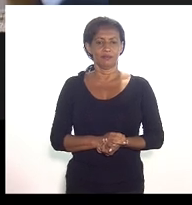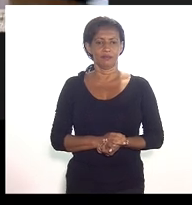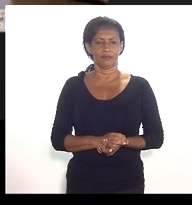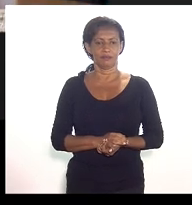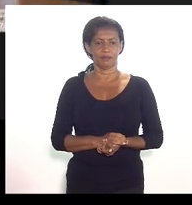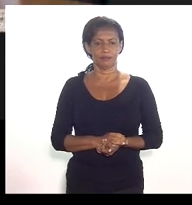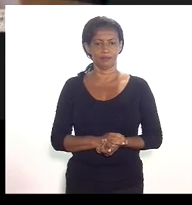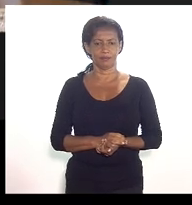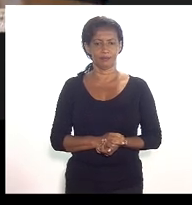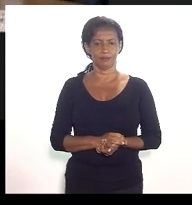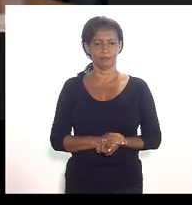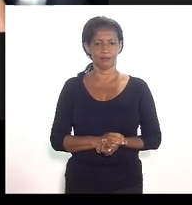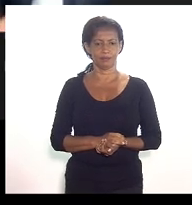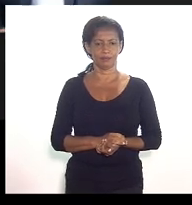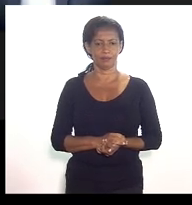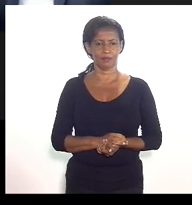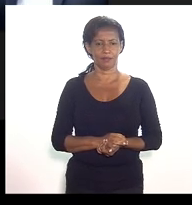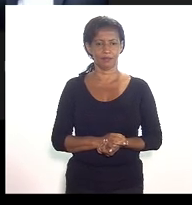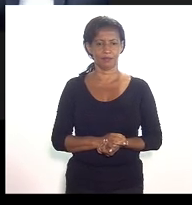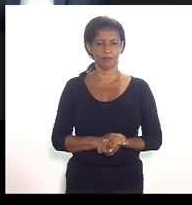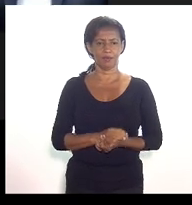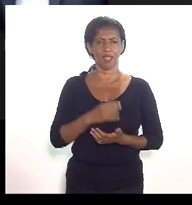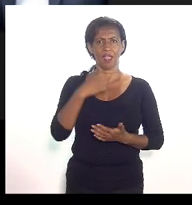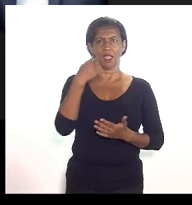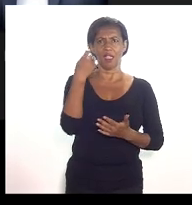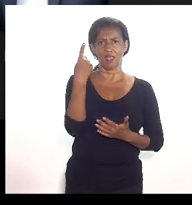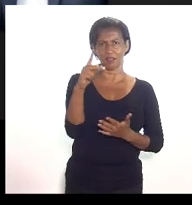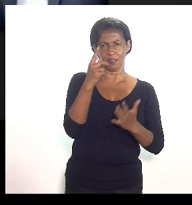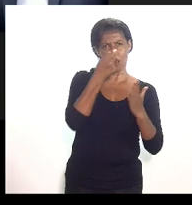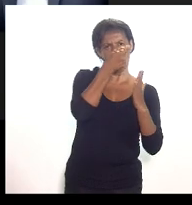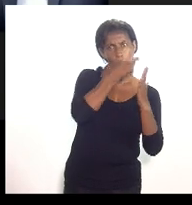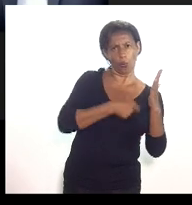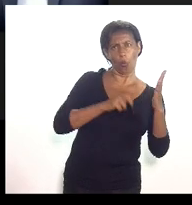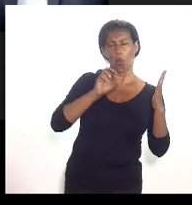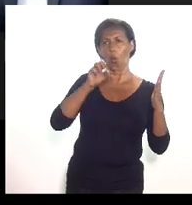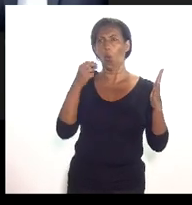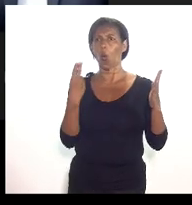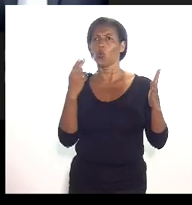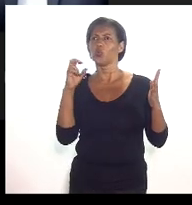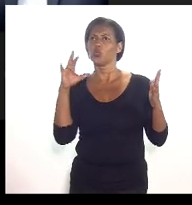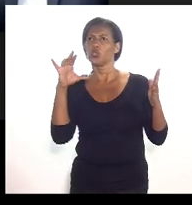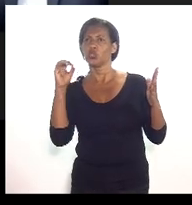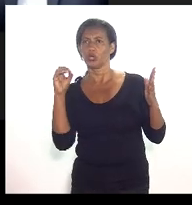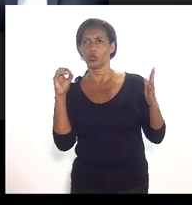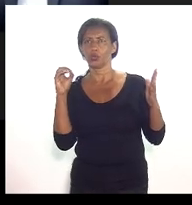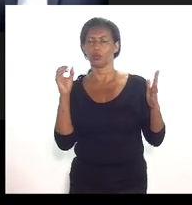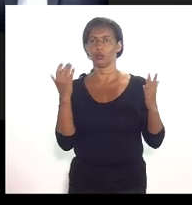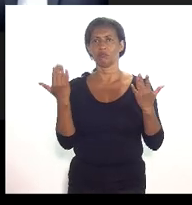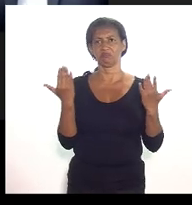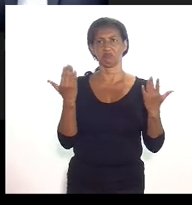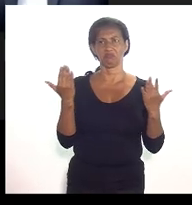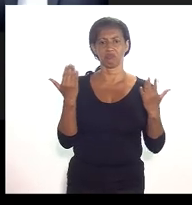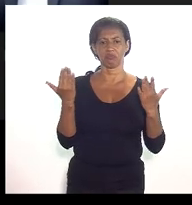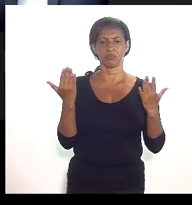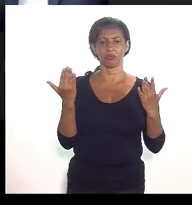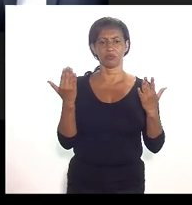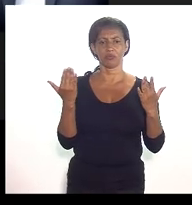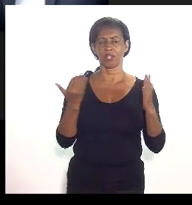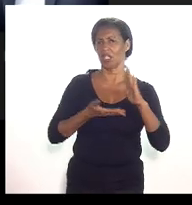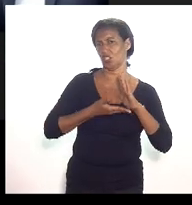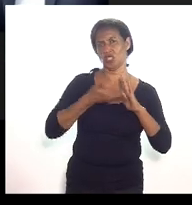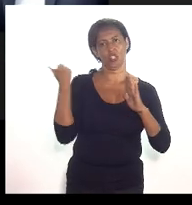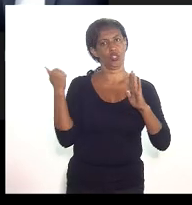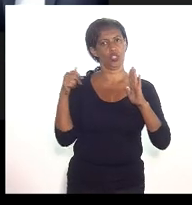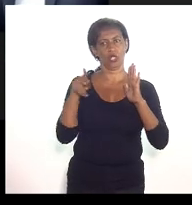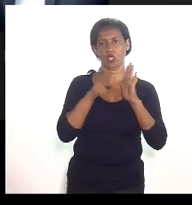Parecer, é seu ou é do Chico? É do Chico, deputado Chico. Então, senhor presidente, sou por favor. Divergente. Tira de pauta,